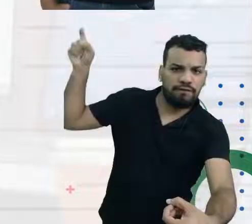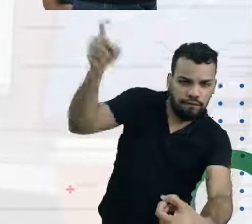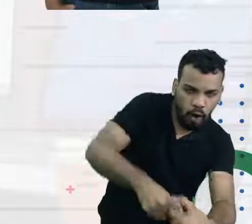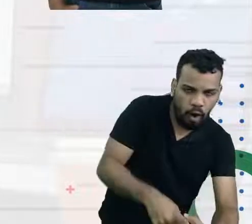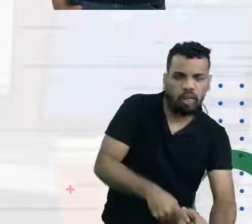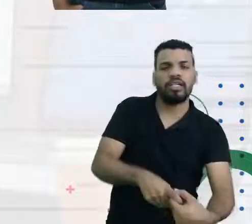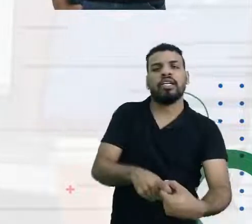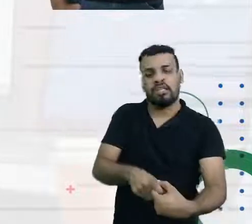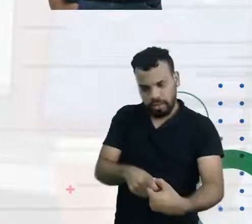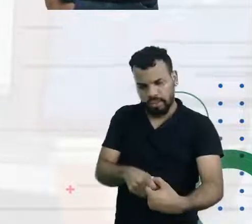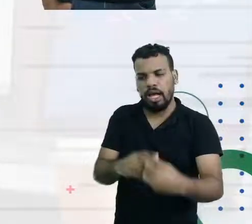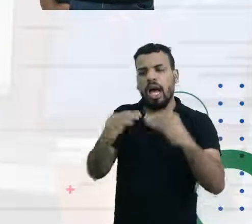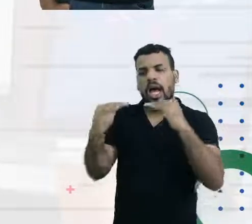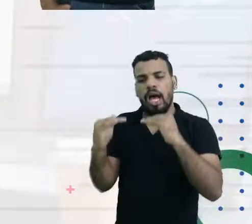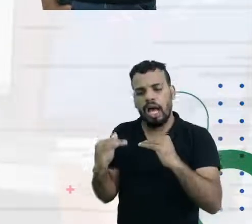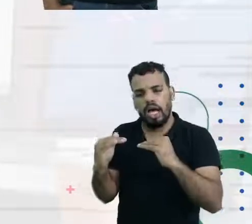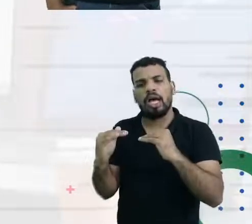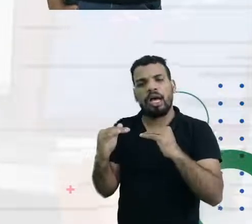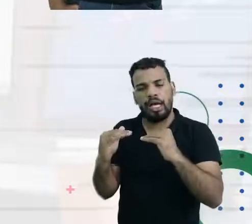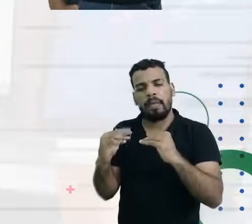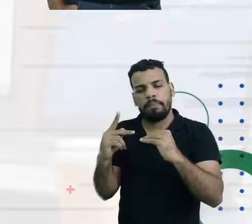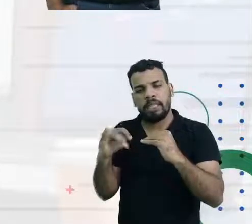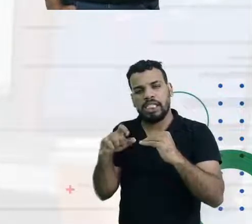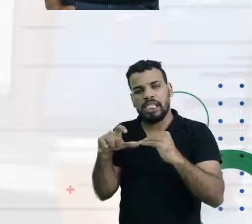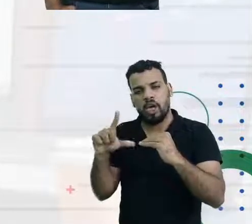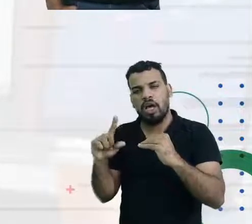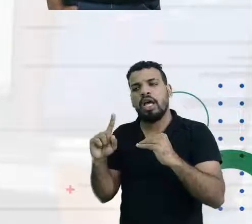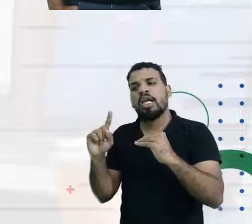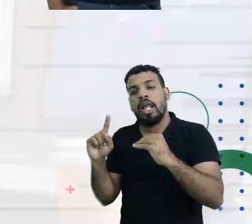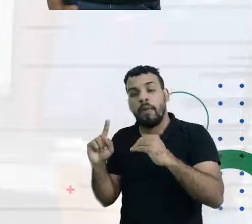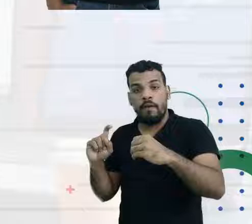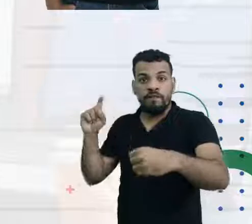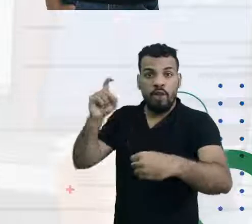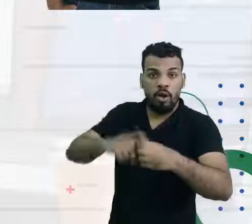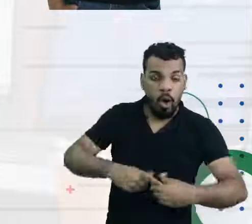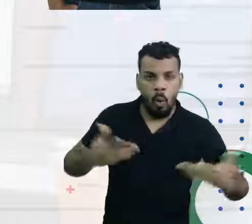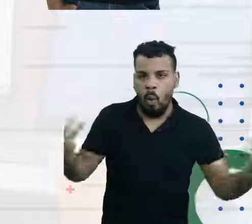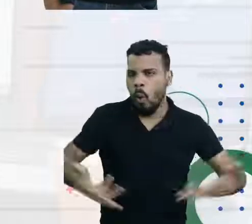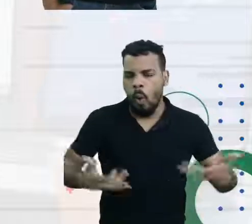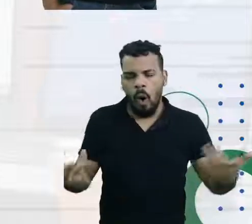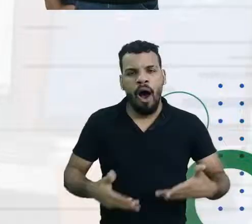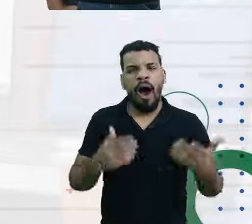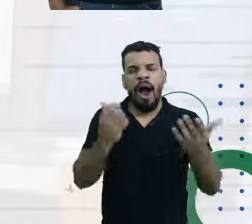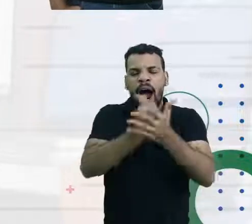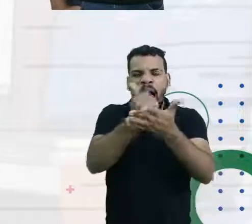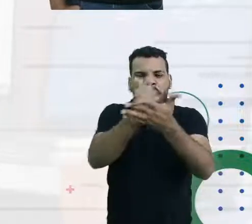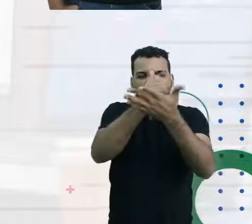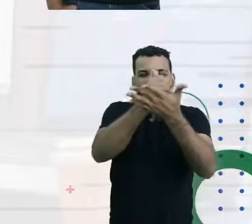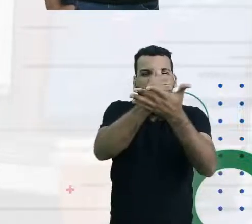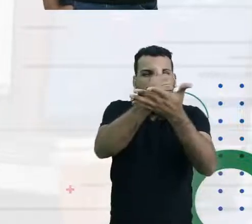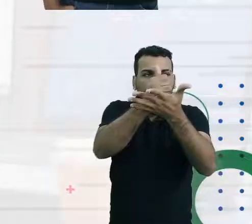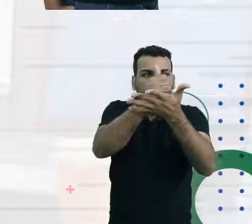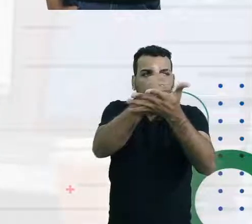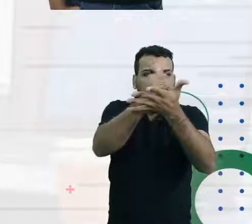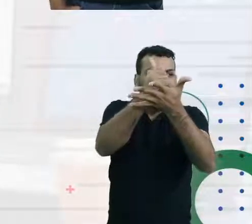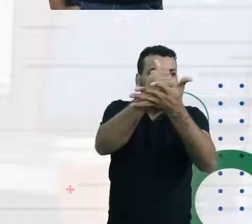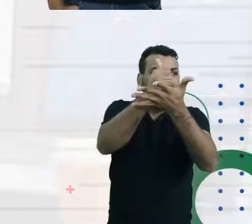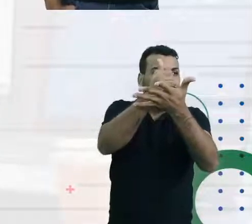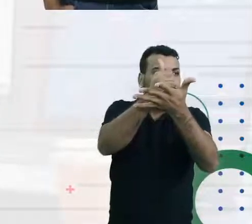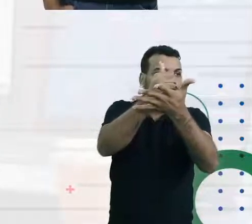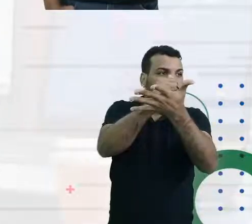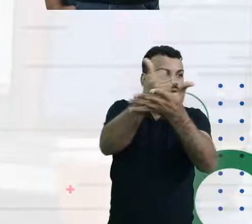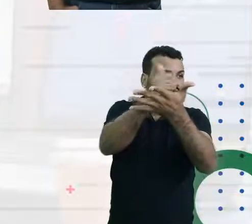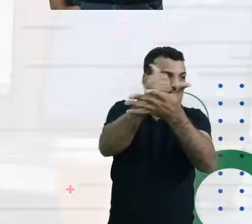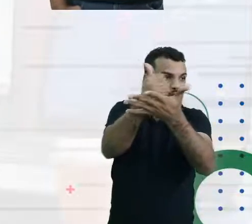tudo, né? E hoje a gente tem jogos maravilhosos e uma imensa gama de possibilidades feitas